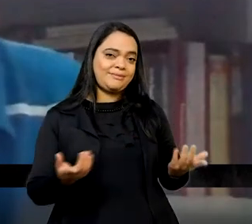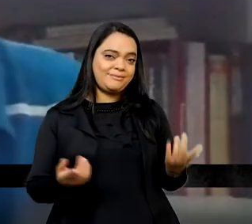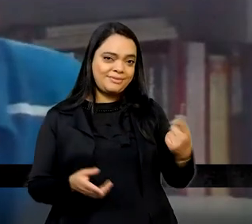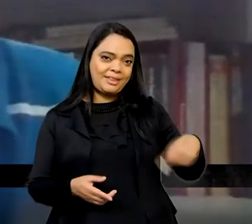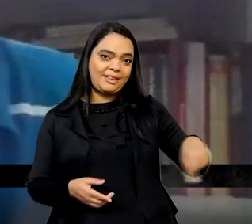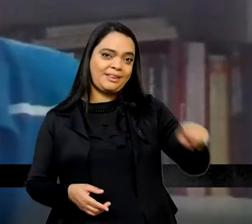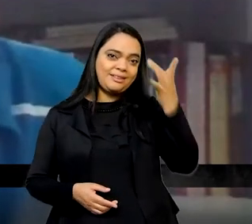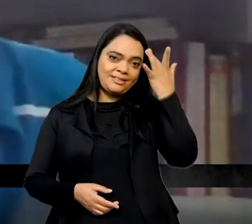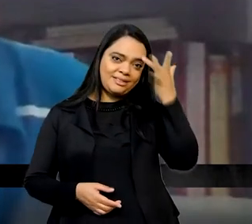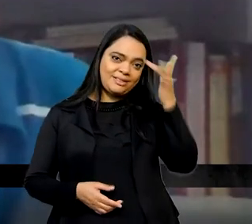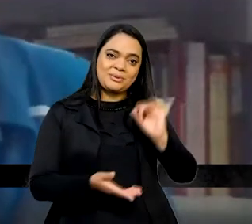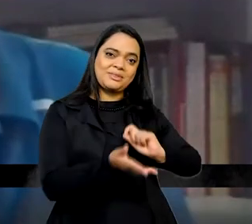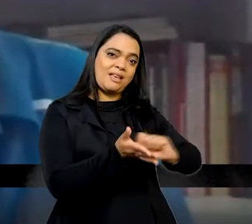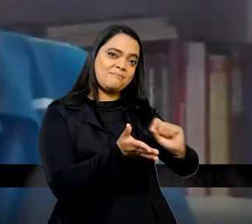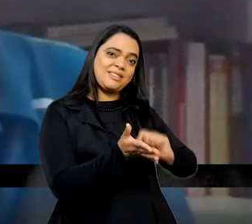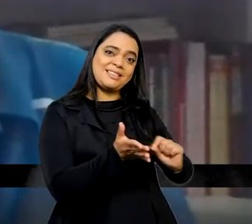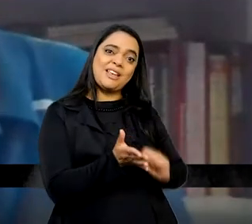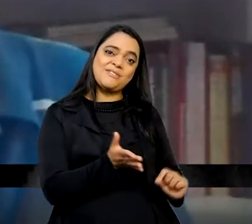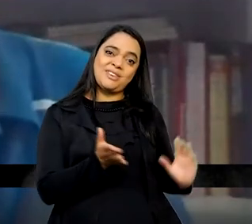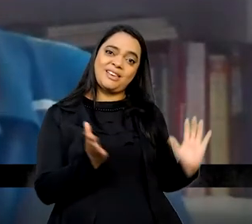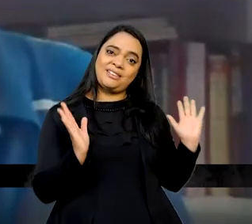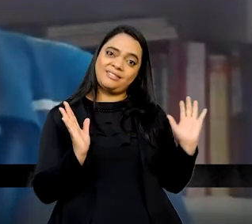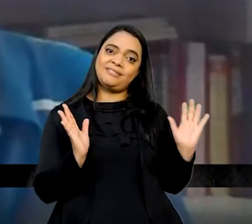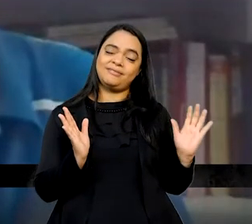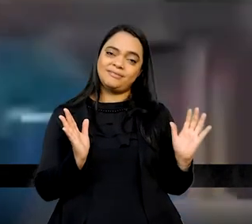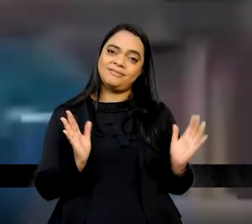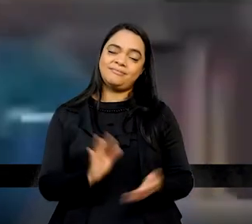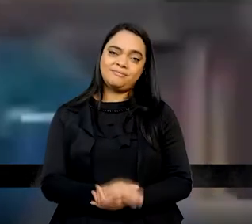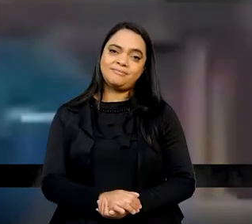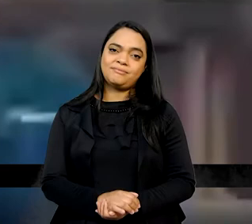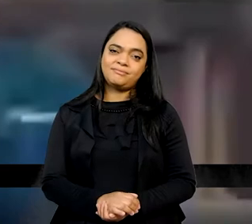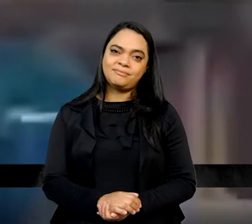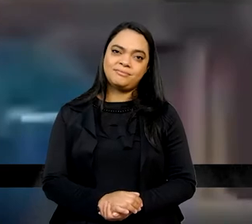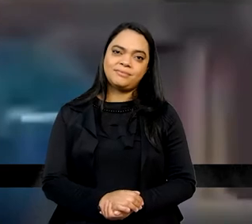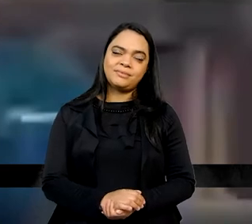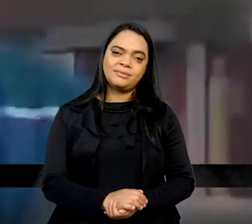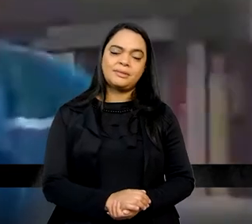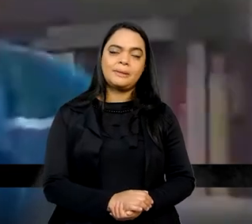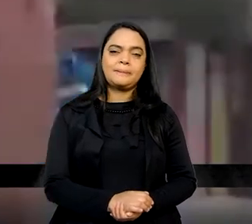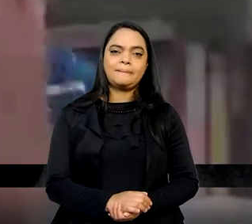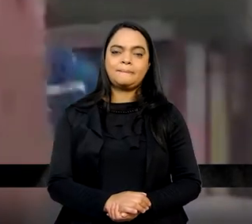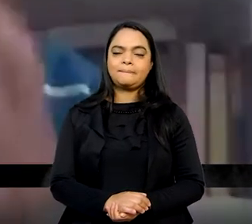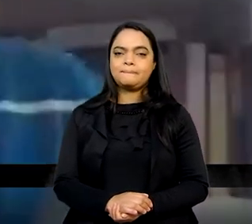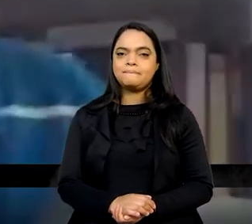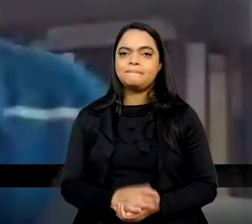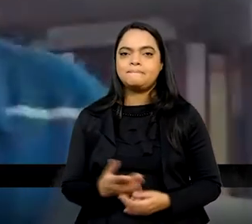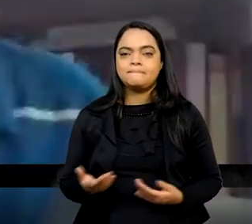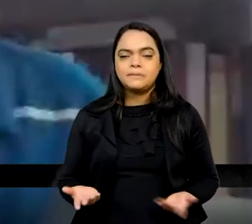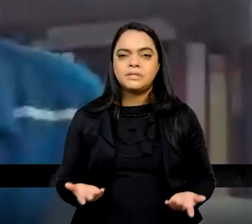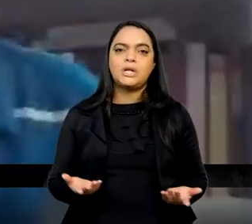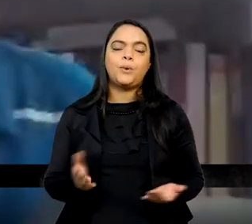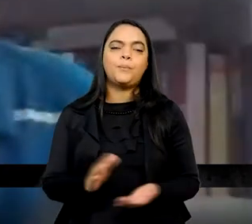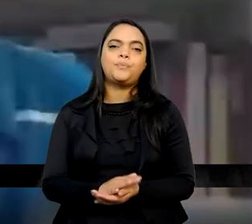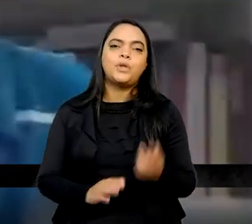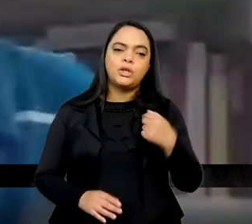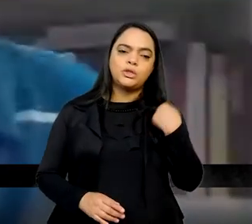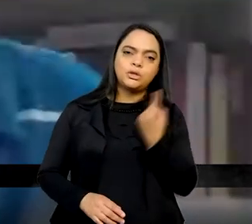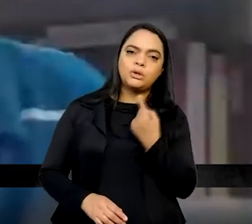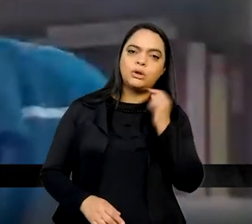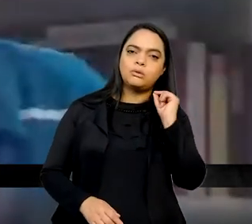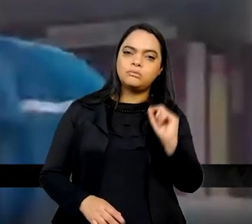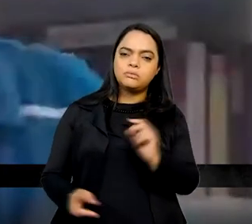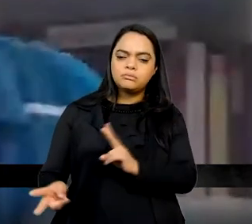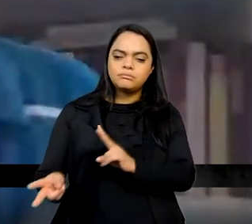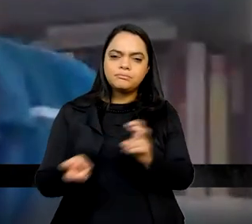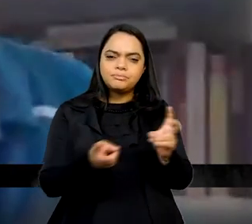às vezes, a gente vê pela entrelinha do discurso. né? Olhando um setor, olhando